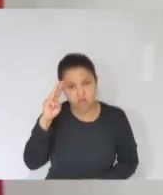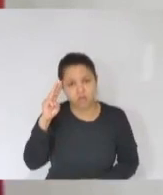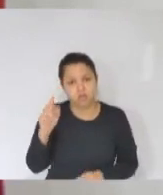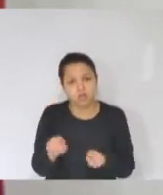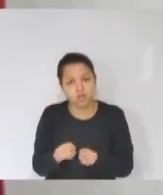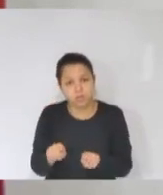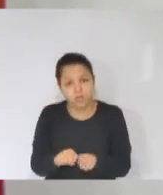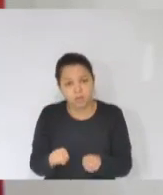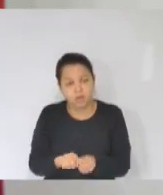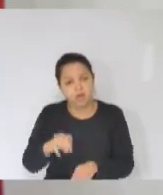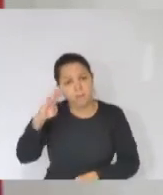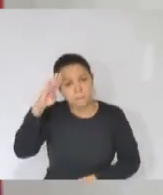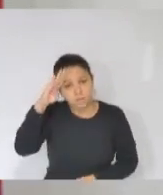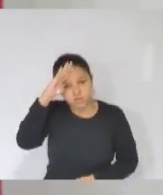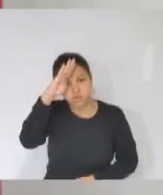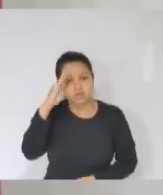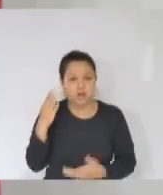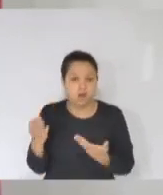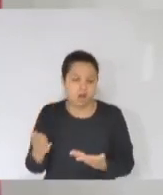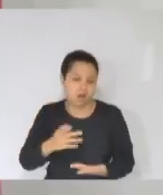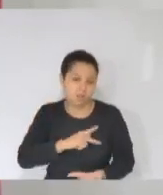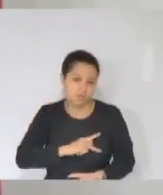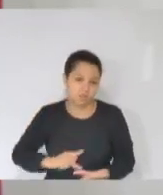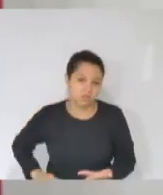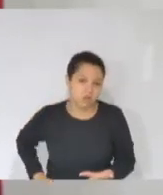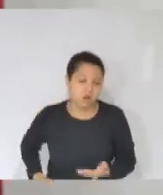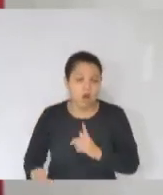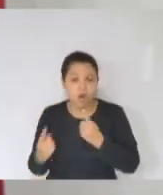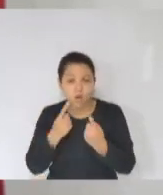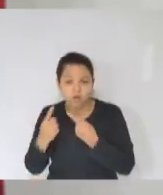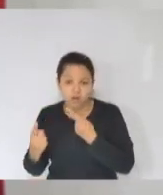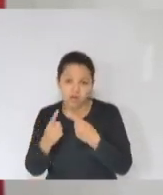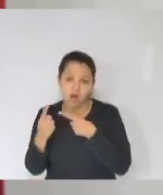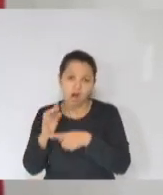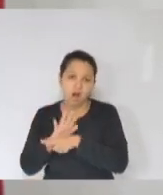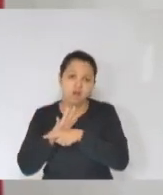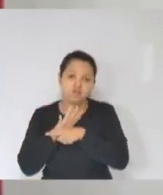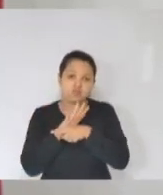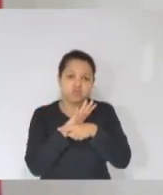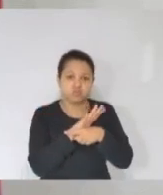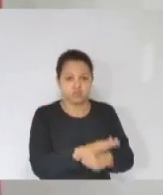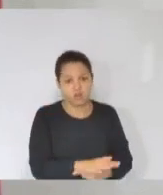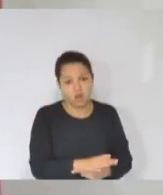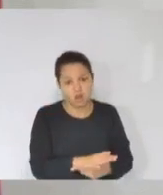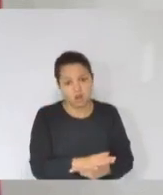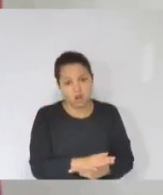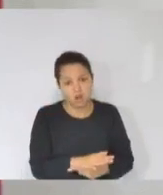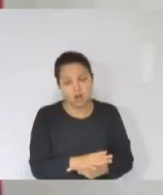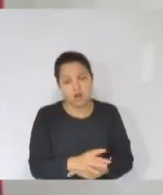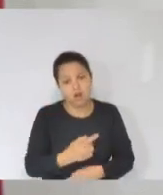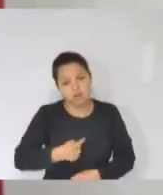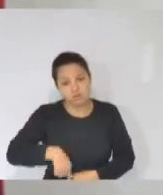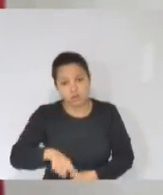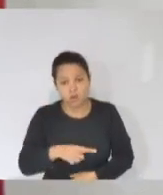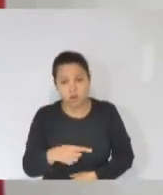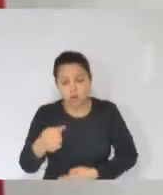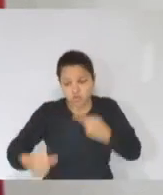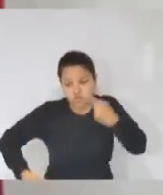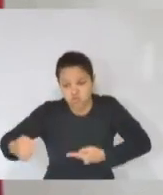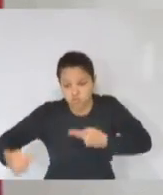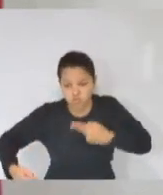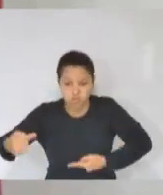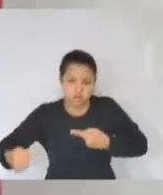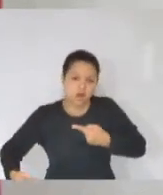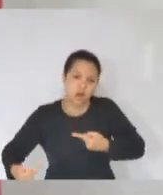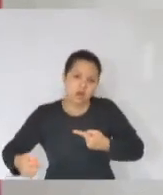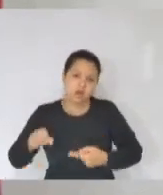Bolsonaro para a gente tomar uma solução para realmente nós não precisar disputar isso no